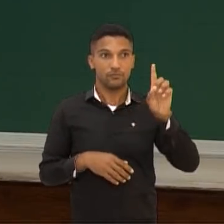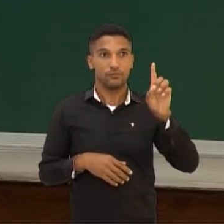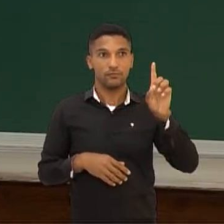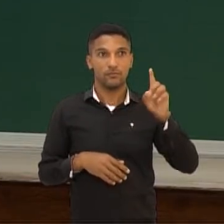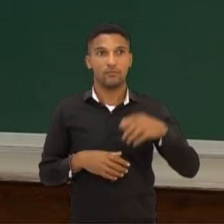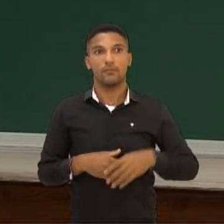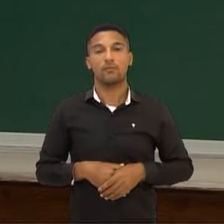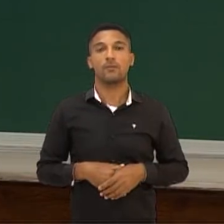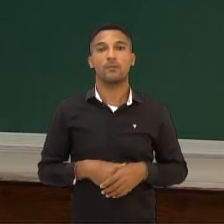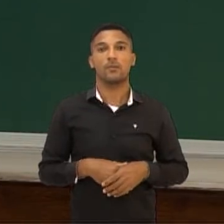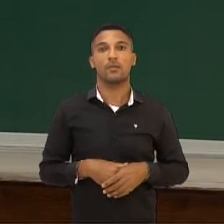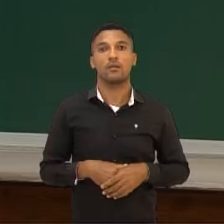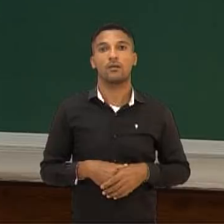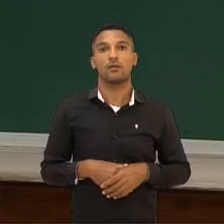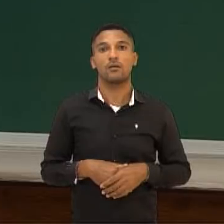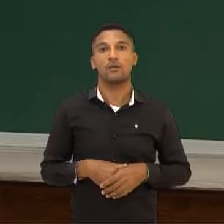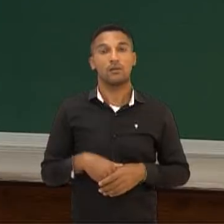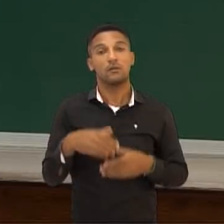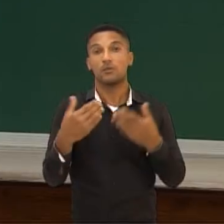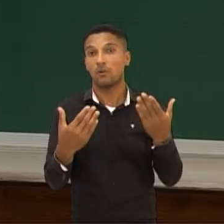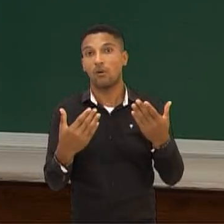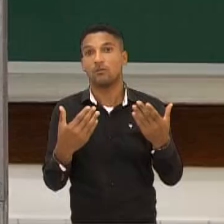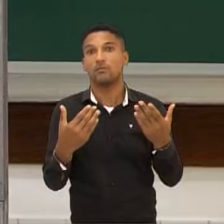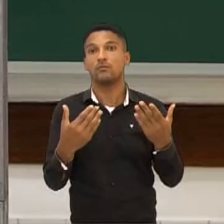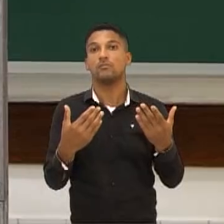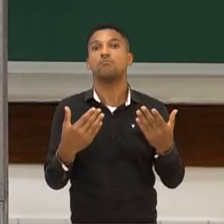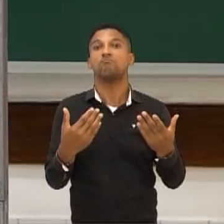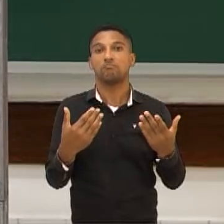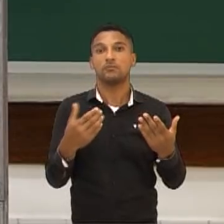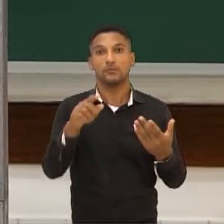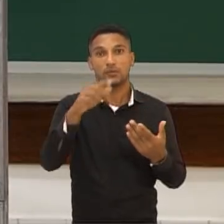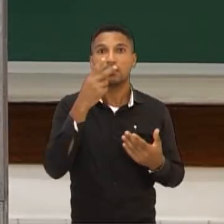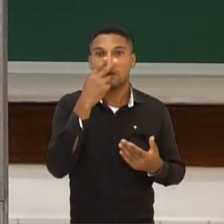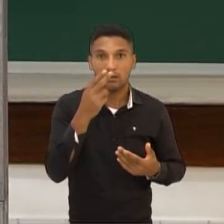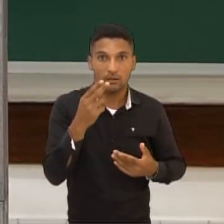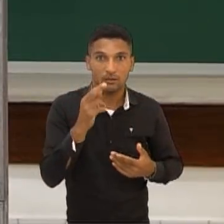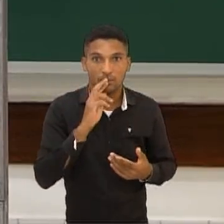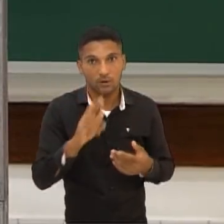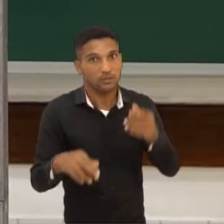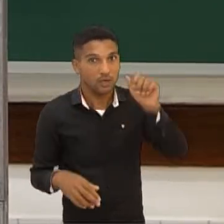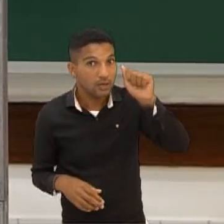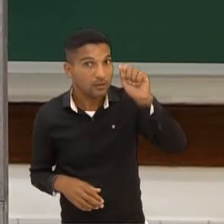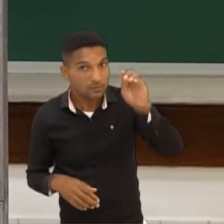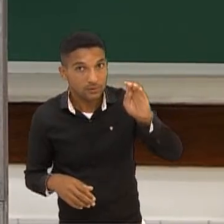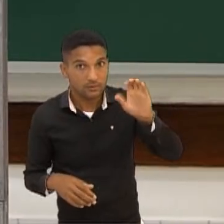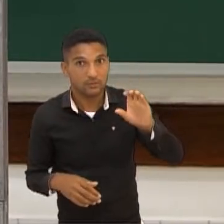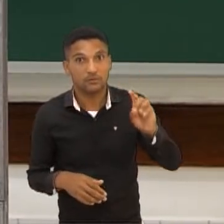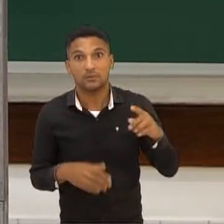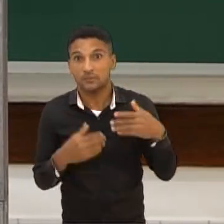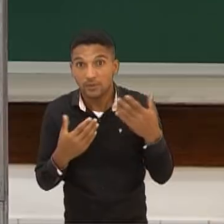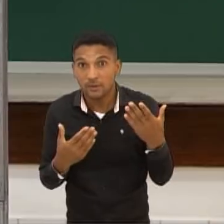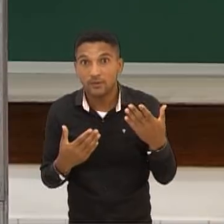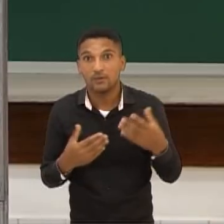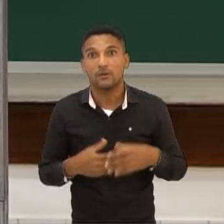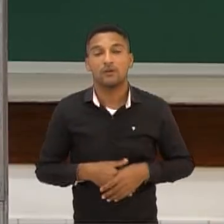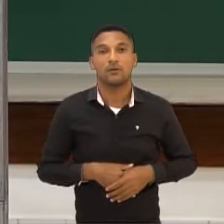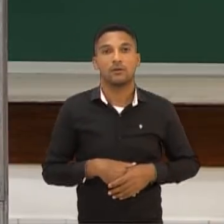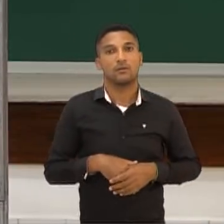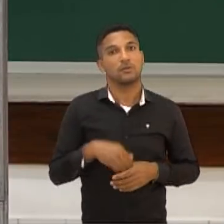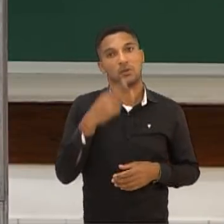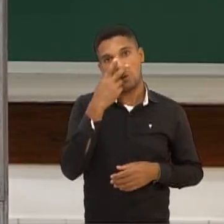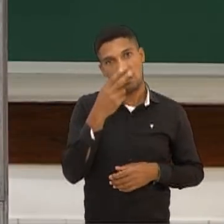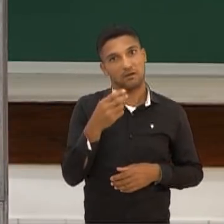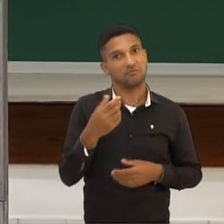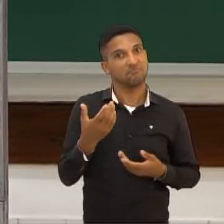arte cinematográfica. E aí? Vocês acham? Letra A, B, C ou D? Eu acho que está